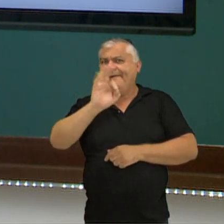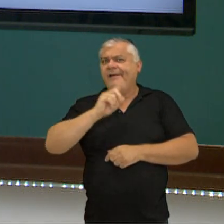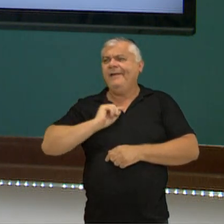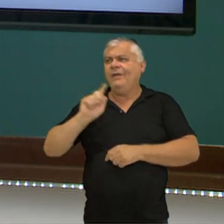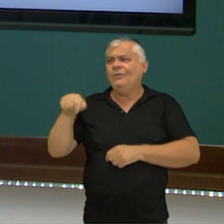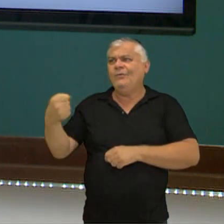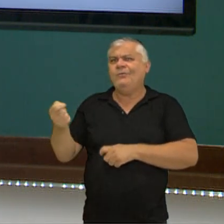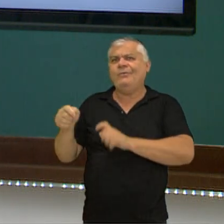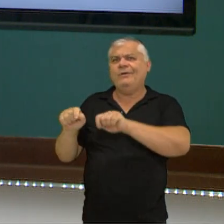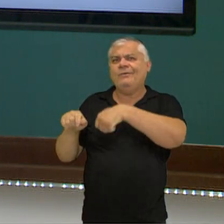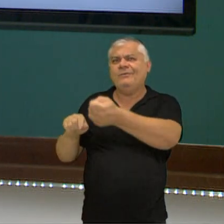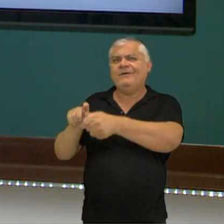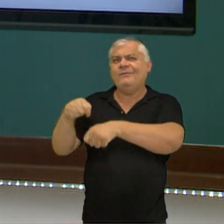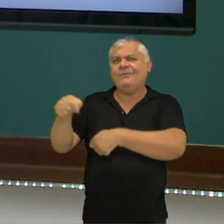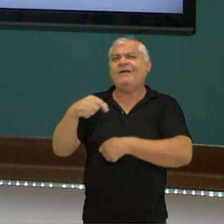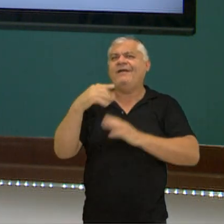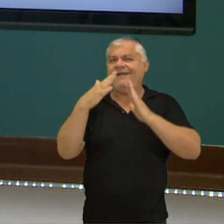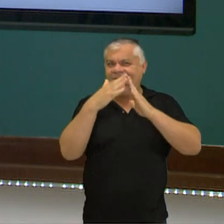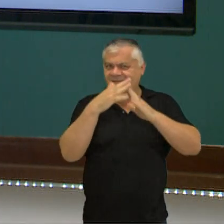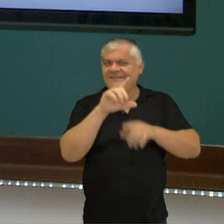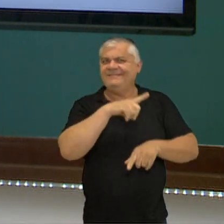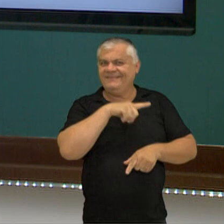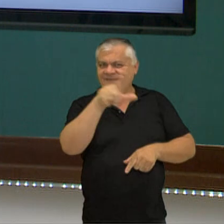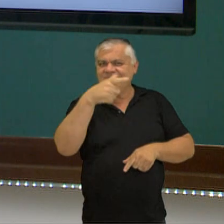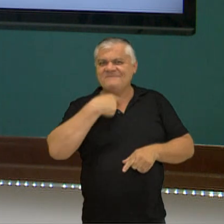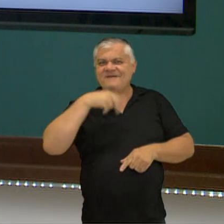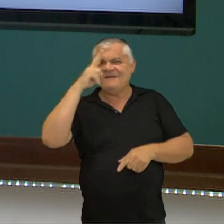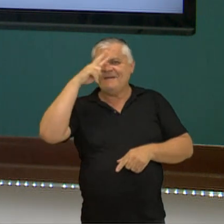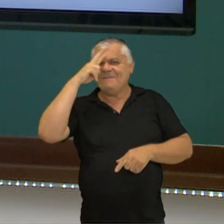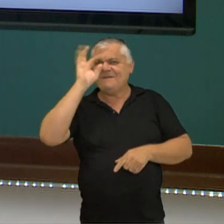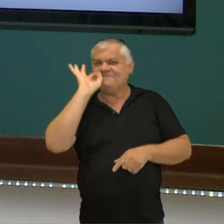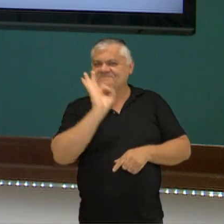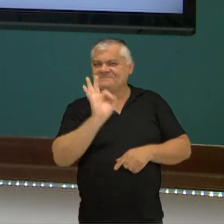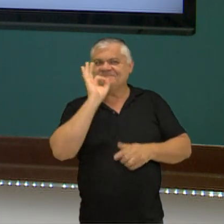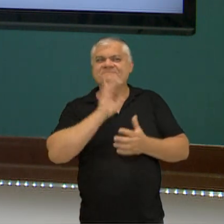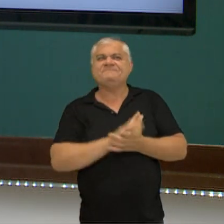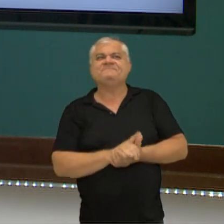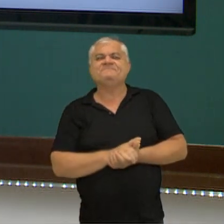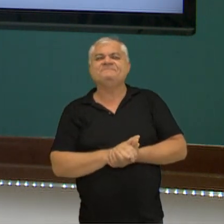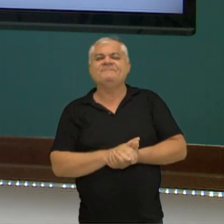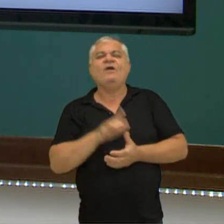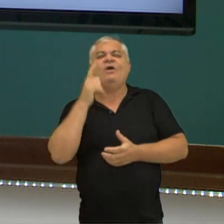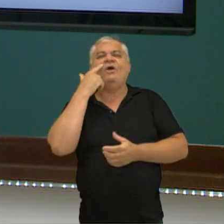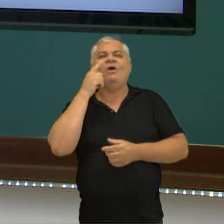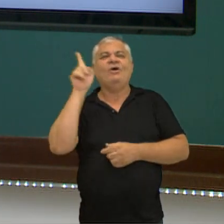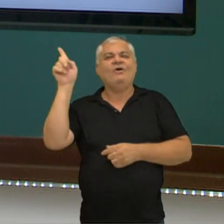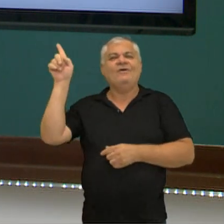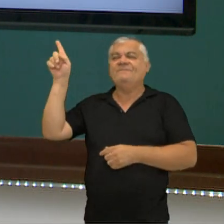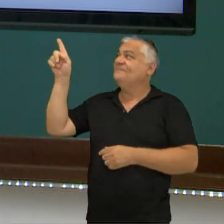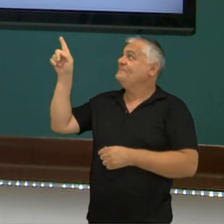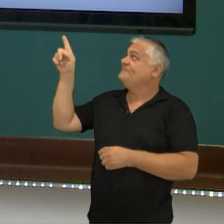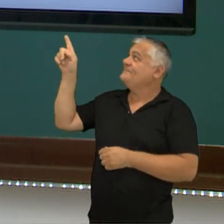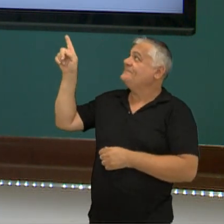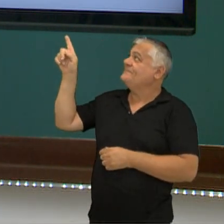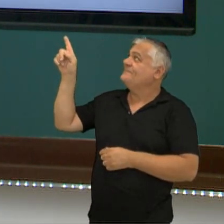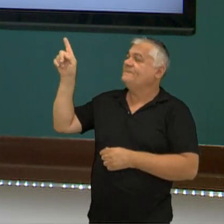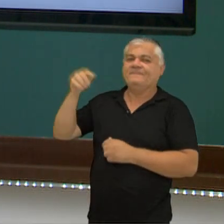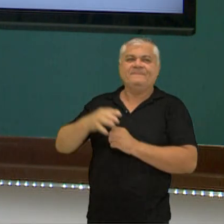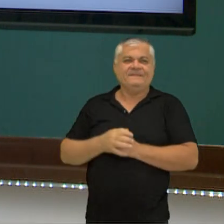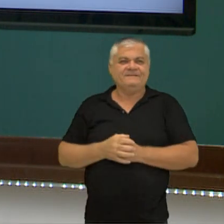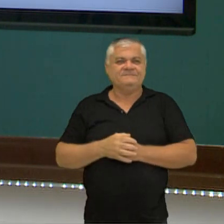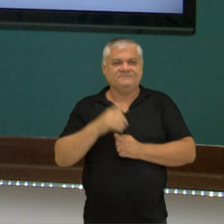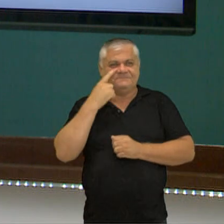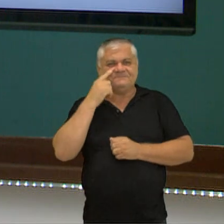formatos de cilindro que você tem em casa e que a gente utiliza no nosso dia a dia. Aqui nós colocamos algumas fotos, né? Por